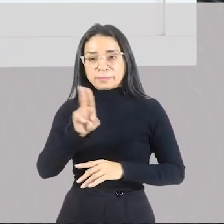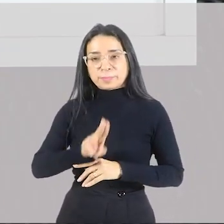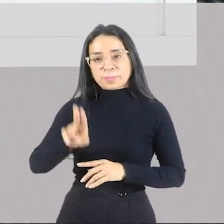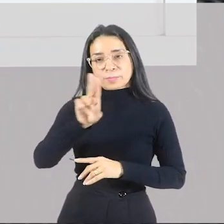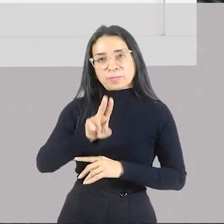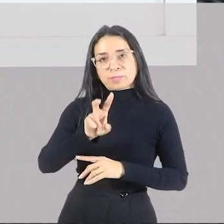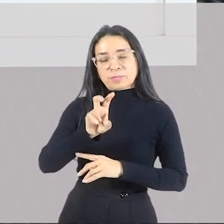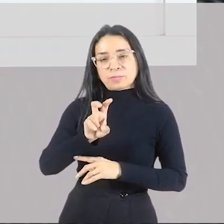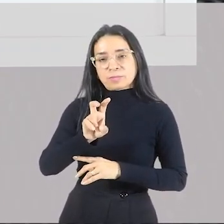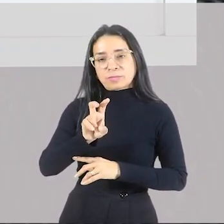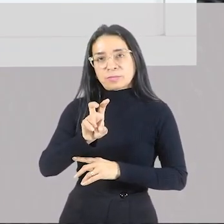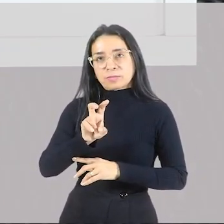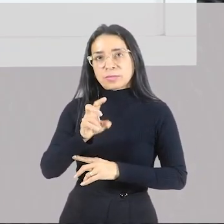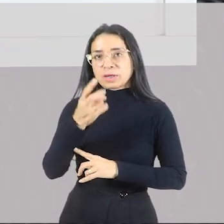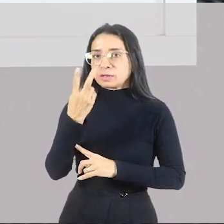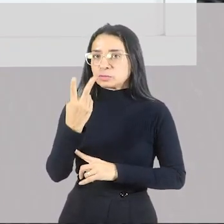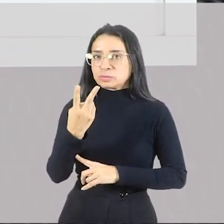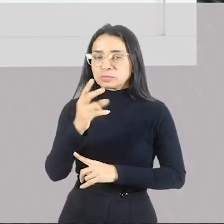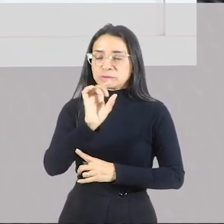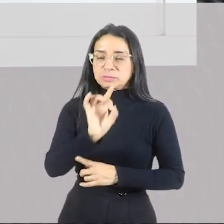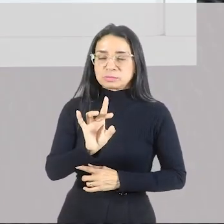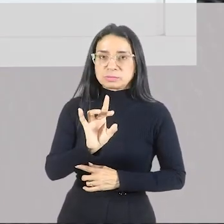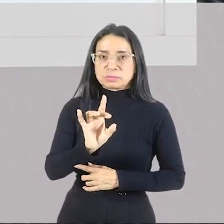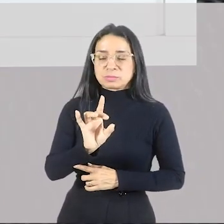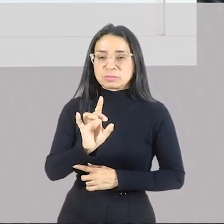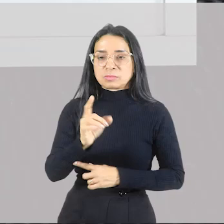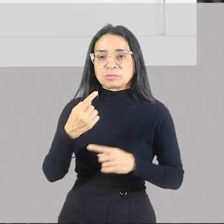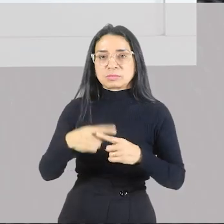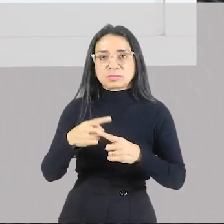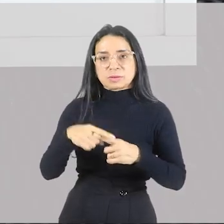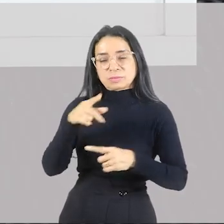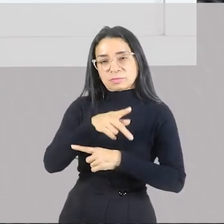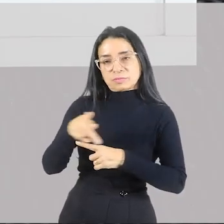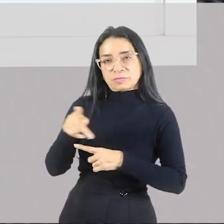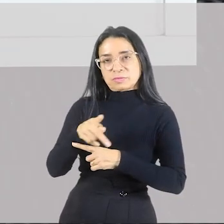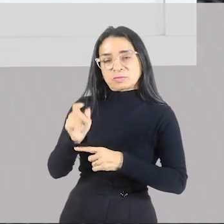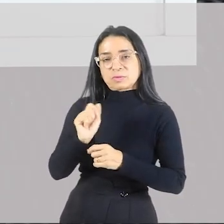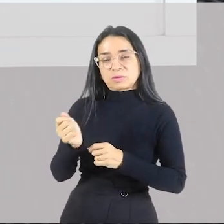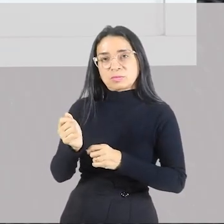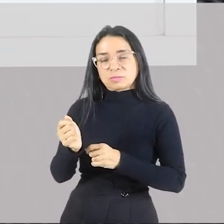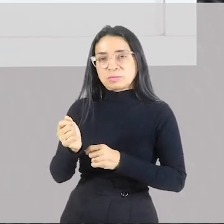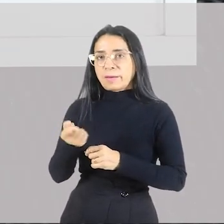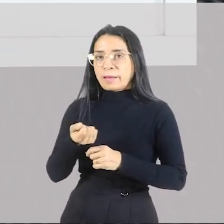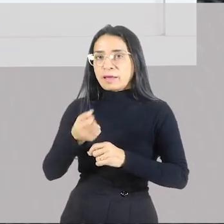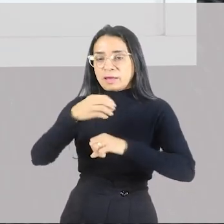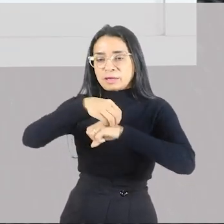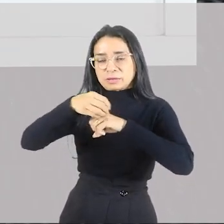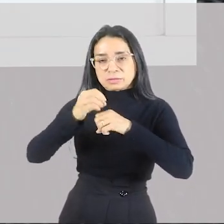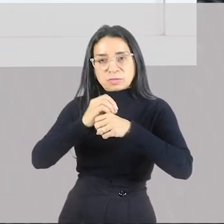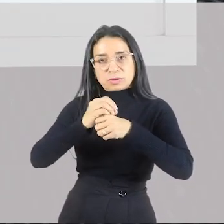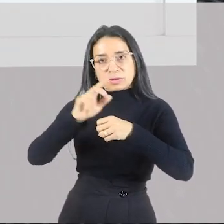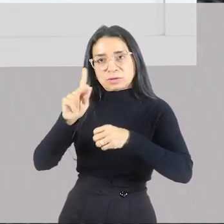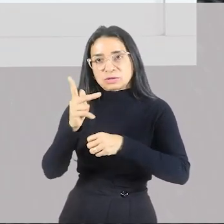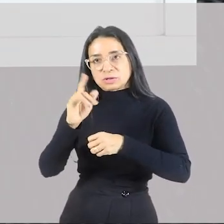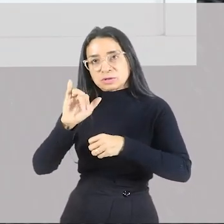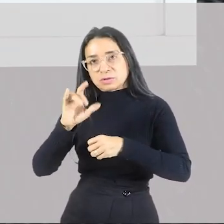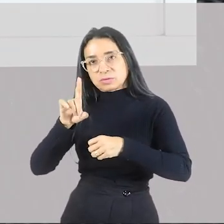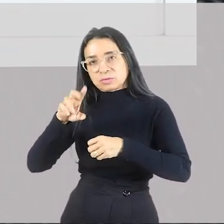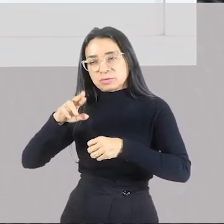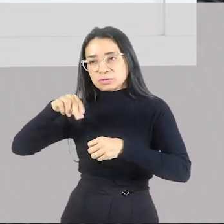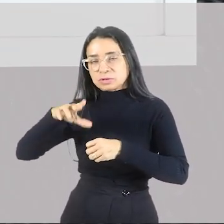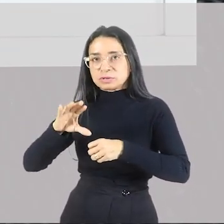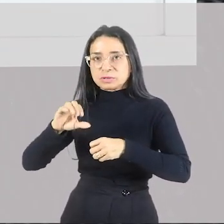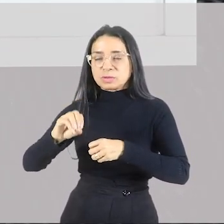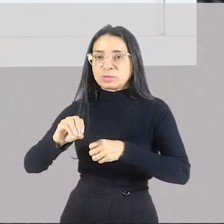cores, você vai usar apenas 2. Porque a professora pediu, olha, as moléculas de hidrogênio, eu quero que você pinte da